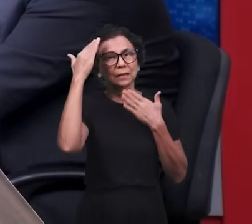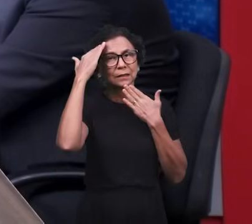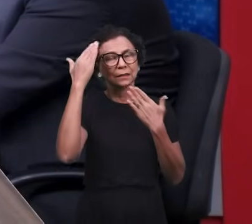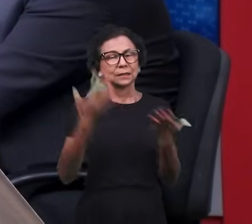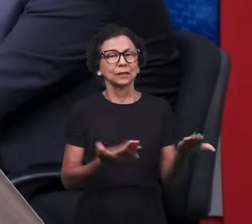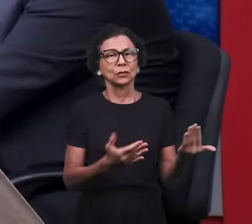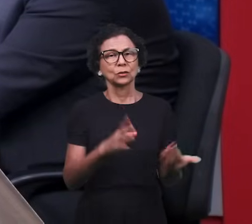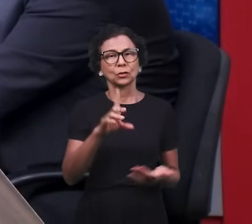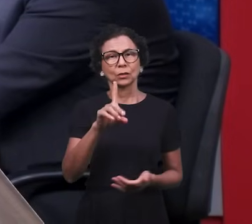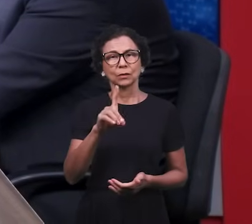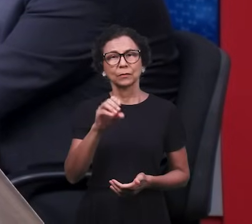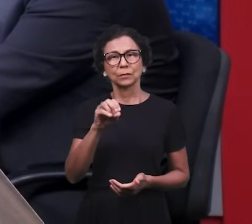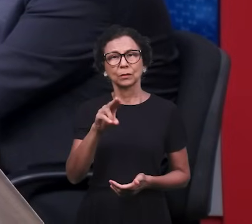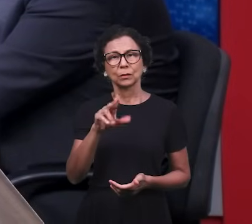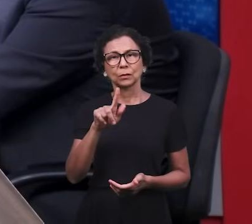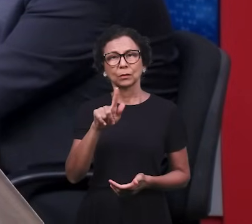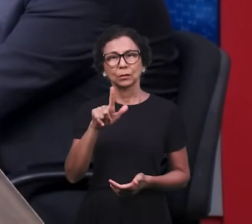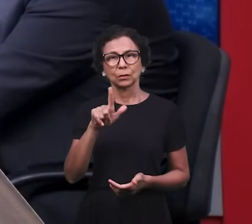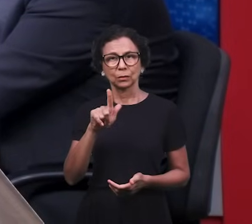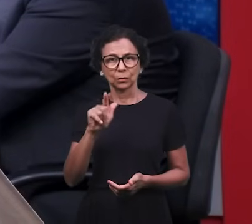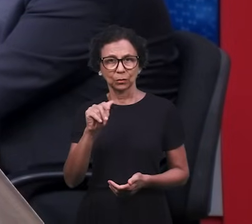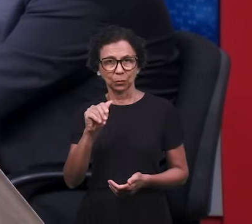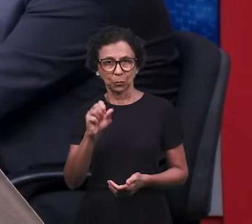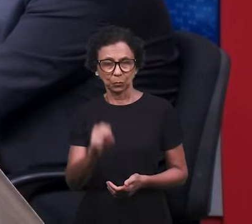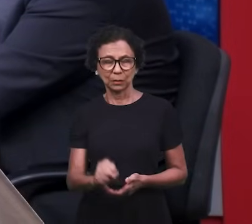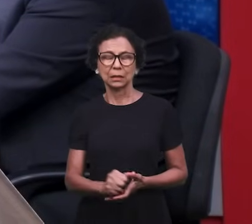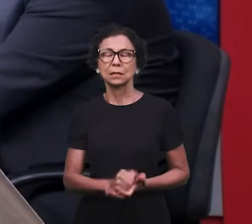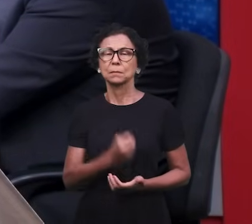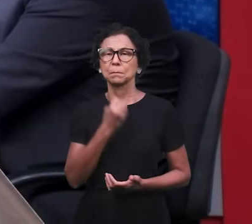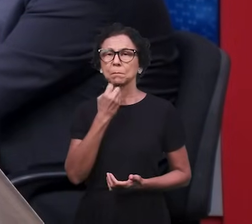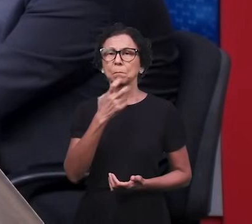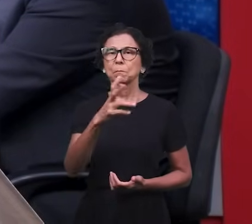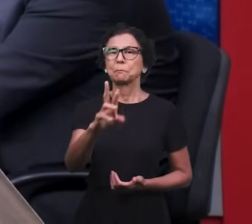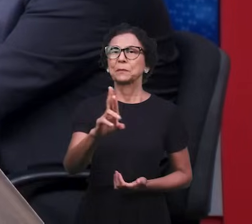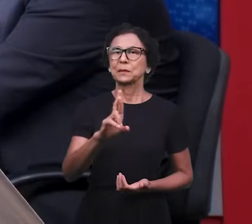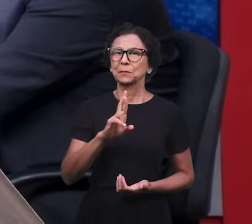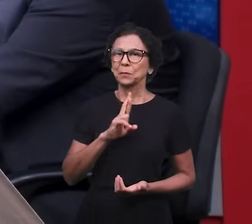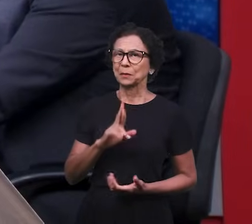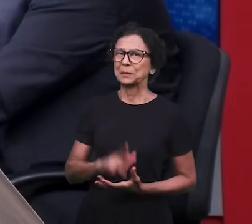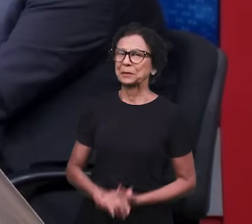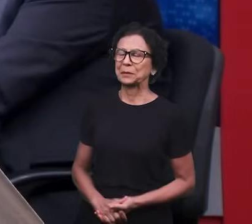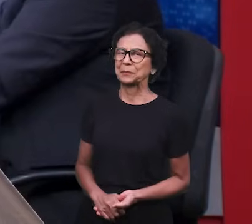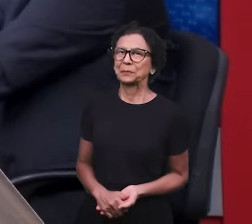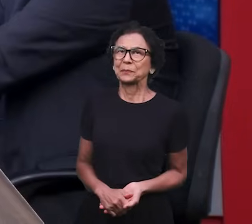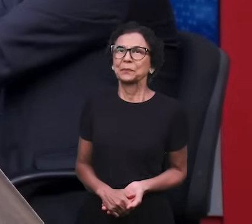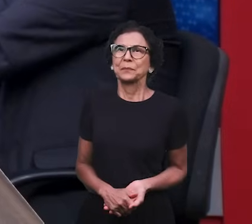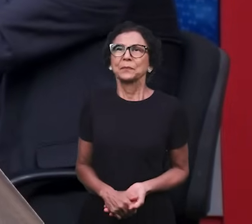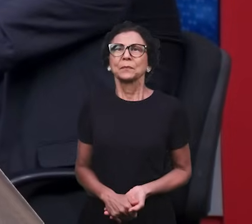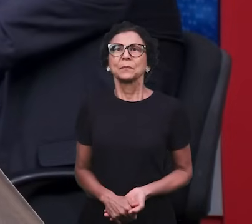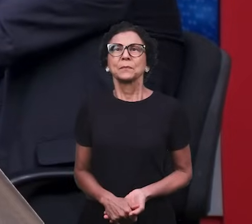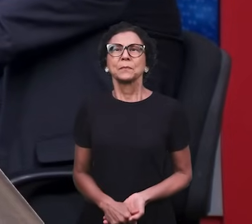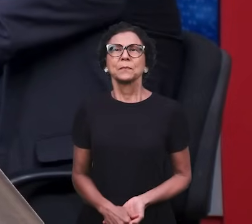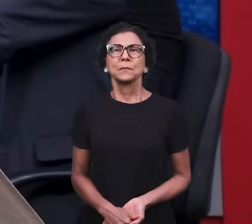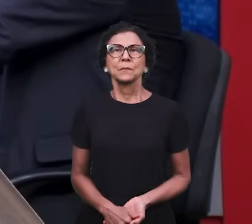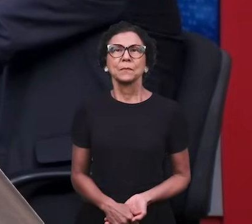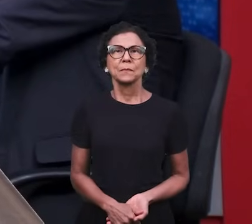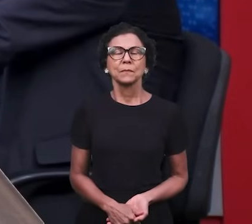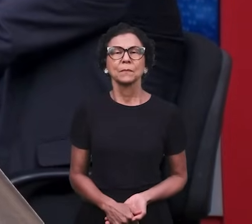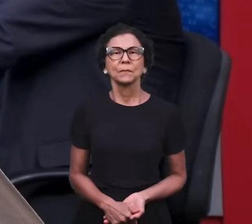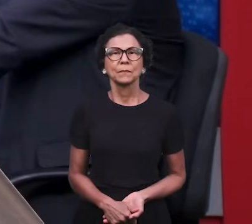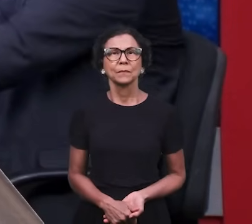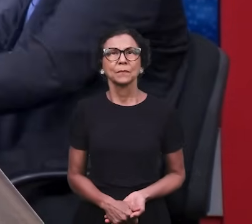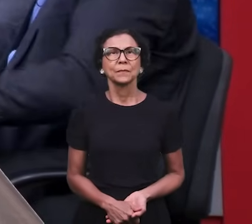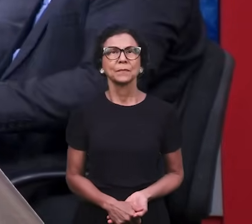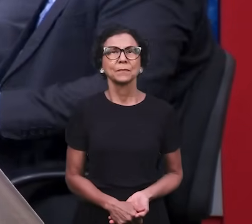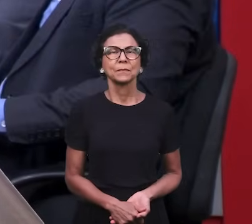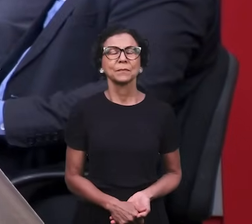nosso irmão Douglas, né, pela resposta, que foi de grande valia e contribuiu muito aqui para o nosso episódio. E agora chamar